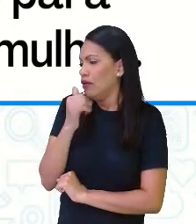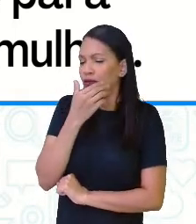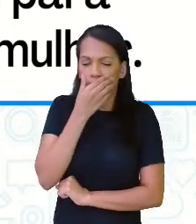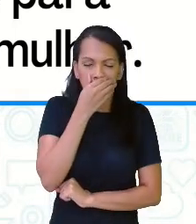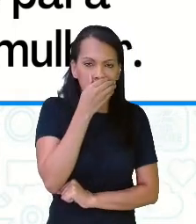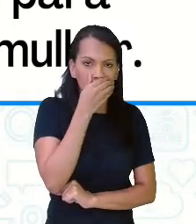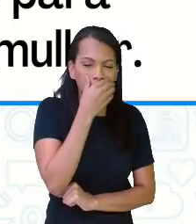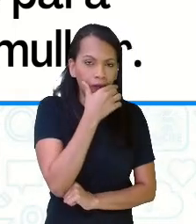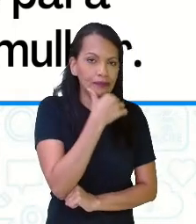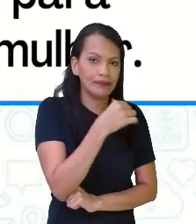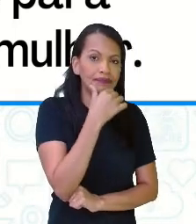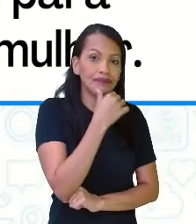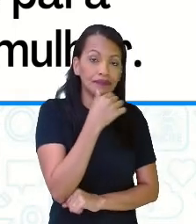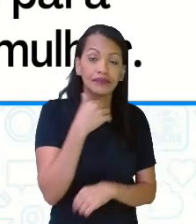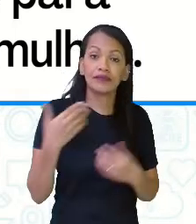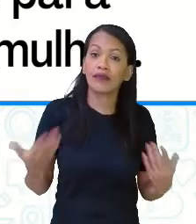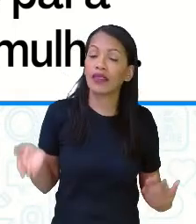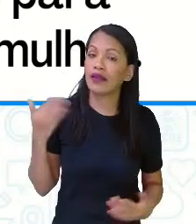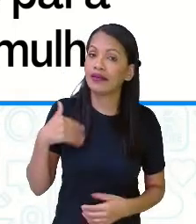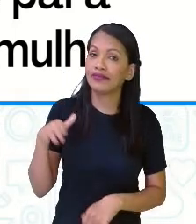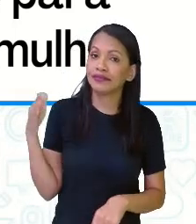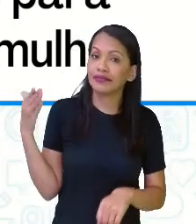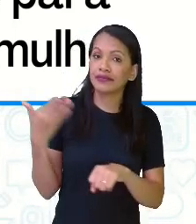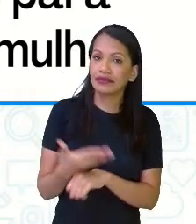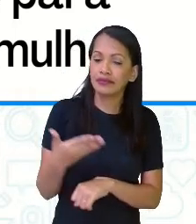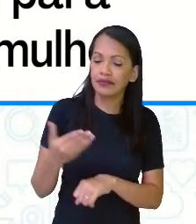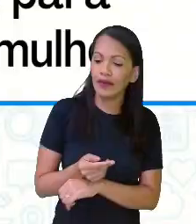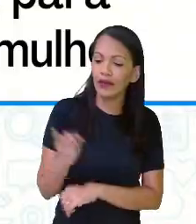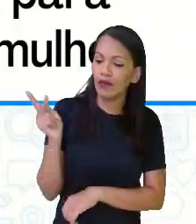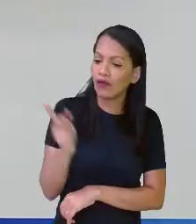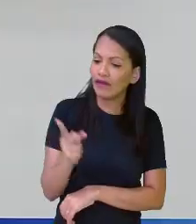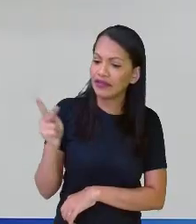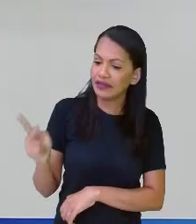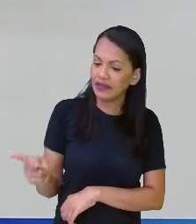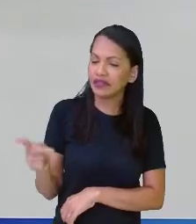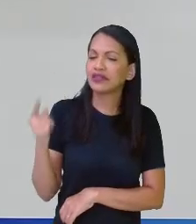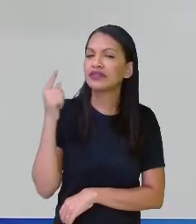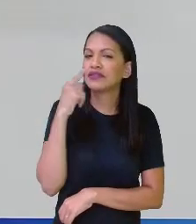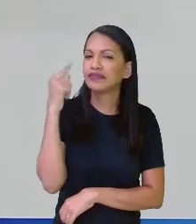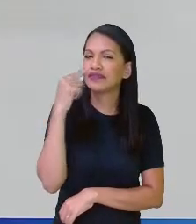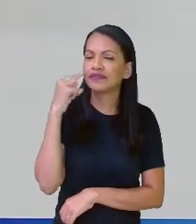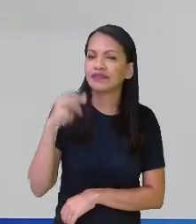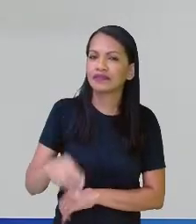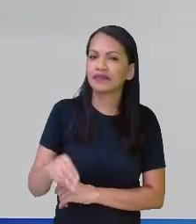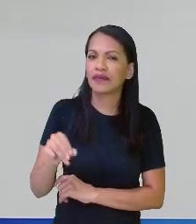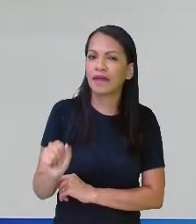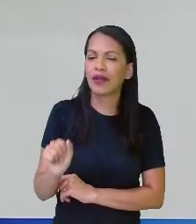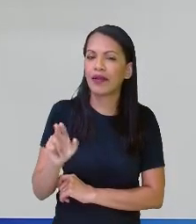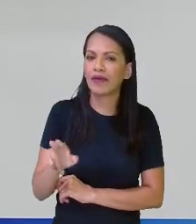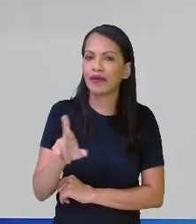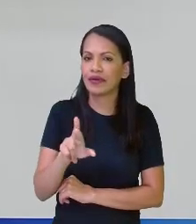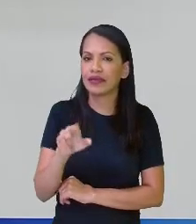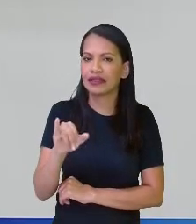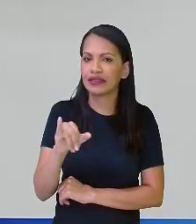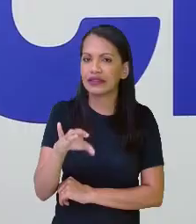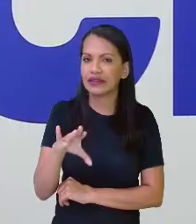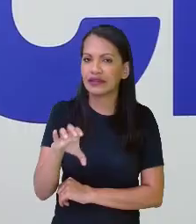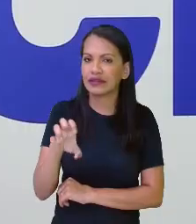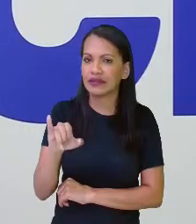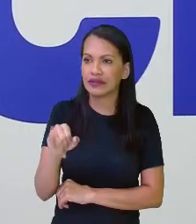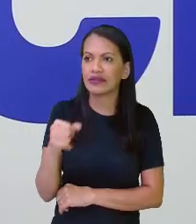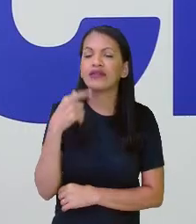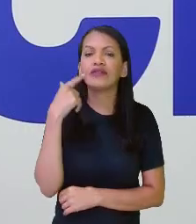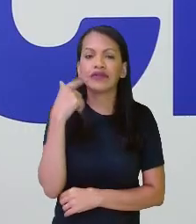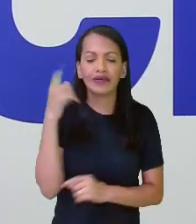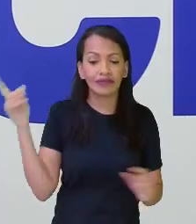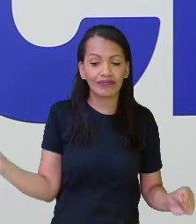quanto para a mulher. E aí eu já entrei na área da professora Mauricéia, não é verdade, professora Mauricéia? Na língua portuguesa? Isso mesmo, mas está